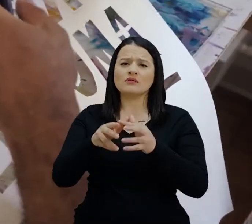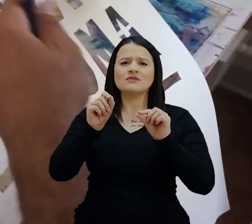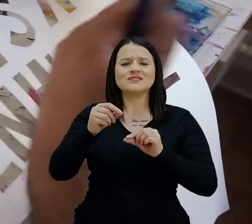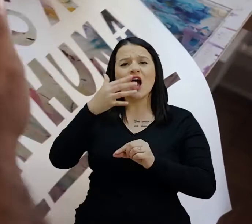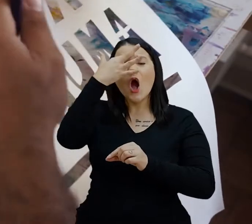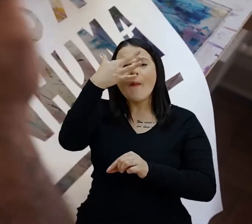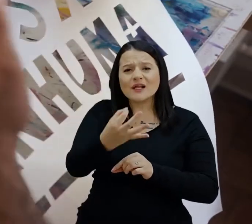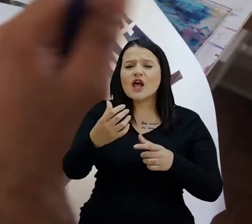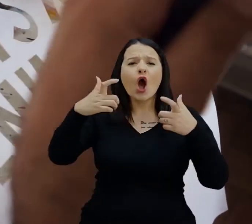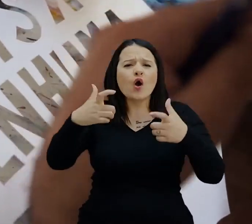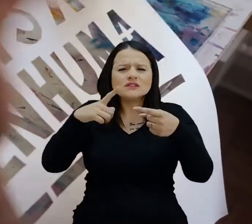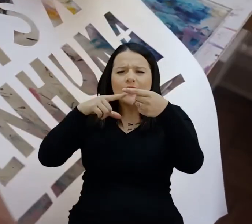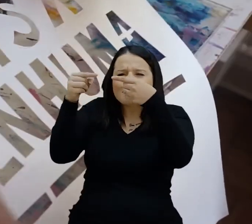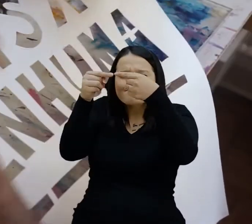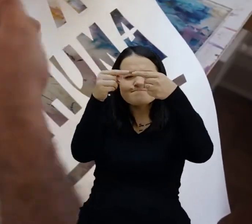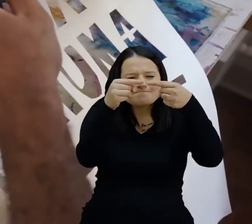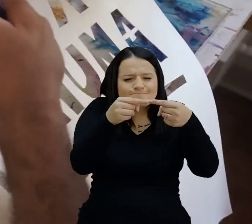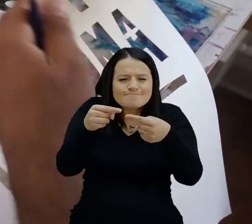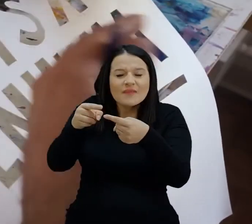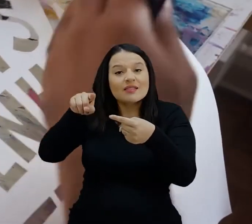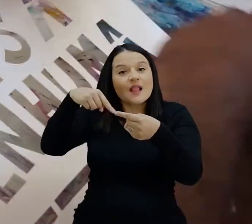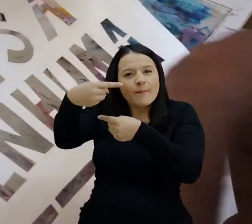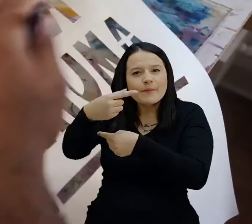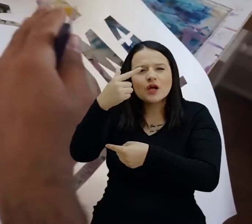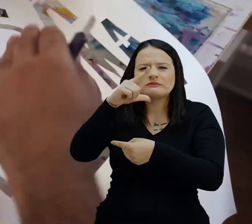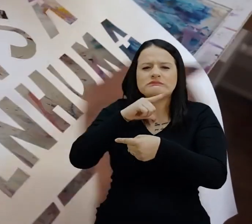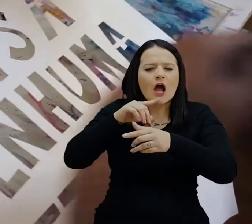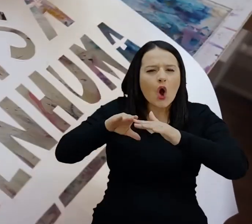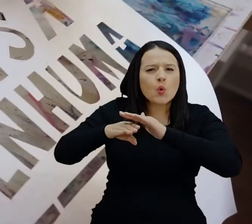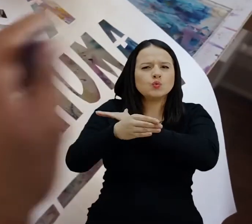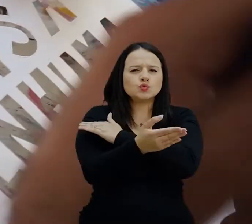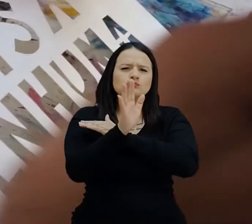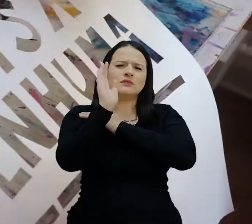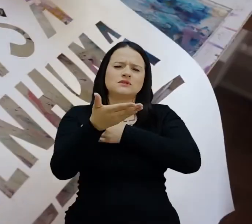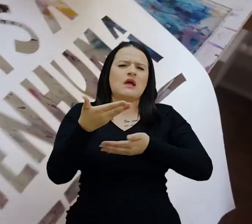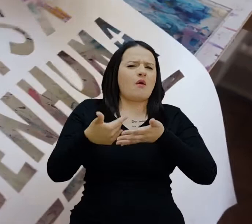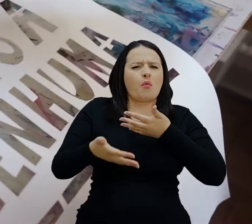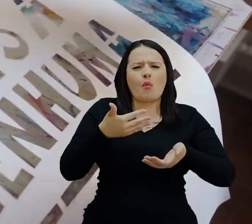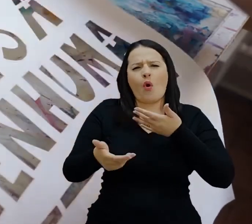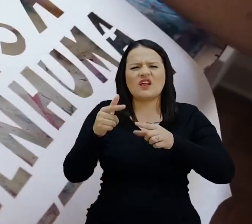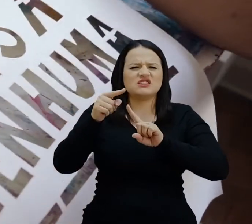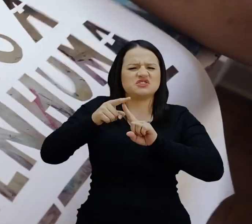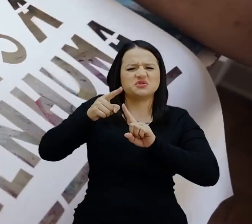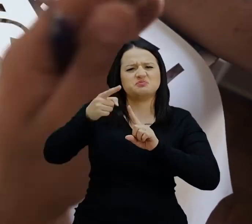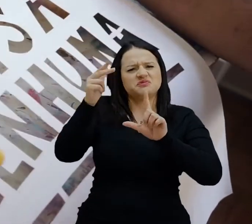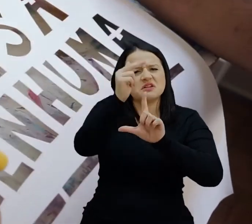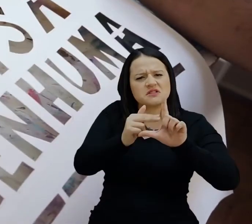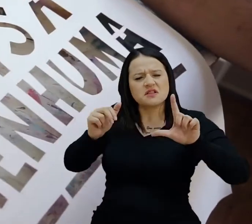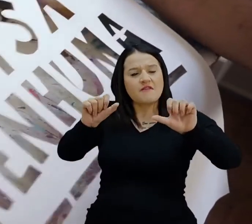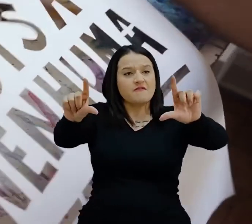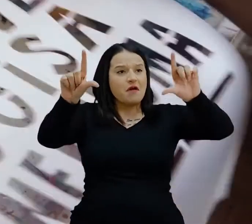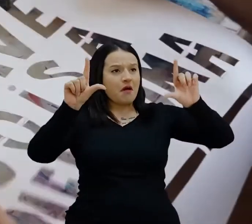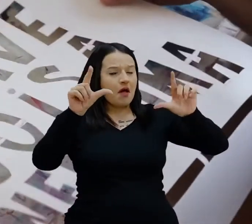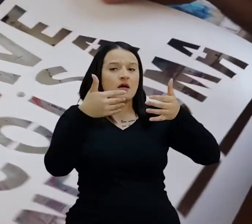a ponte. Depois que você entendeu o que é a ponte, o conceito da ponte, você faz qualquer desenho, qualquer imagem, qualquer frase, qualquer palavra. Às vezes você